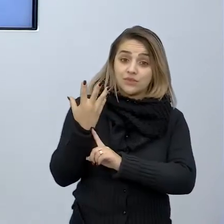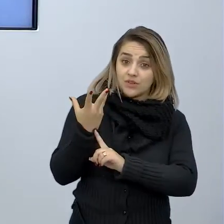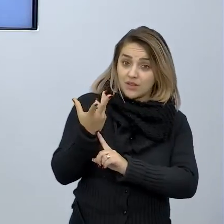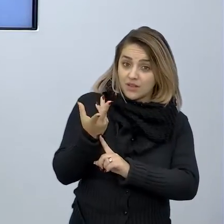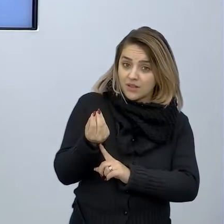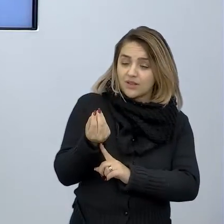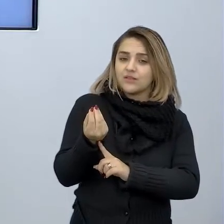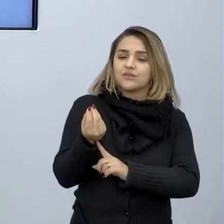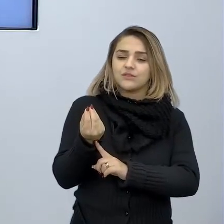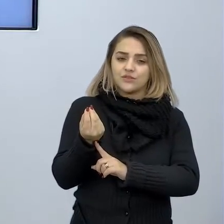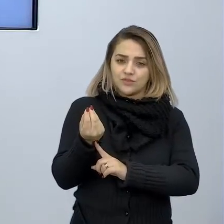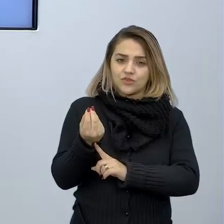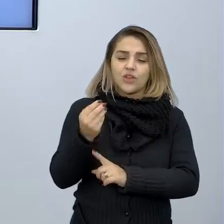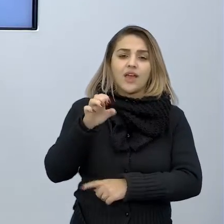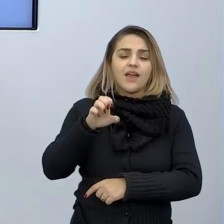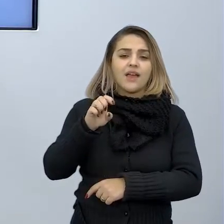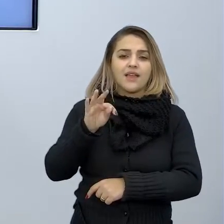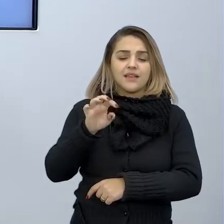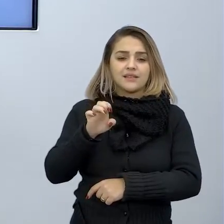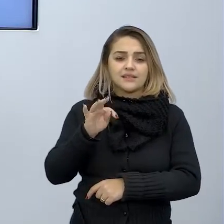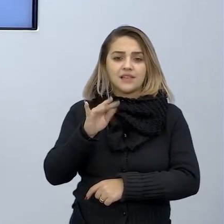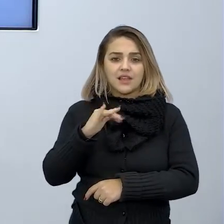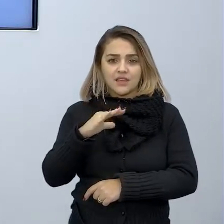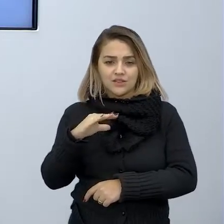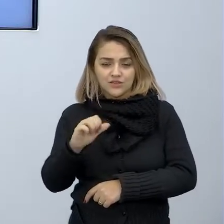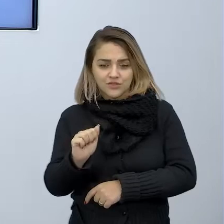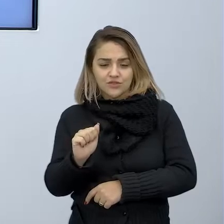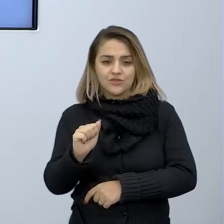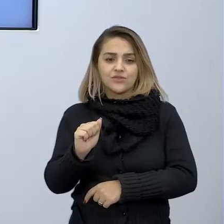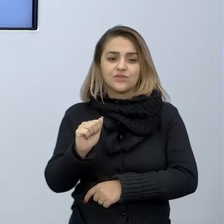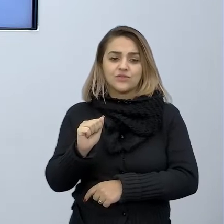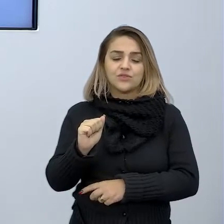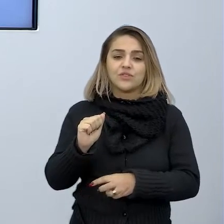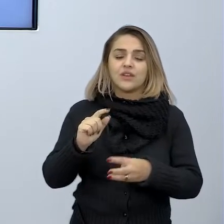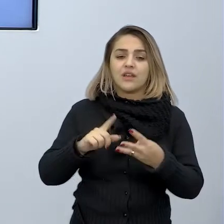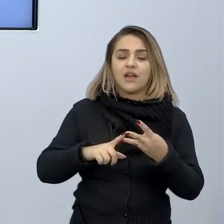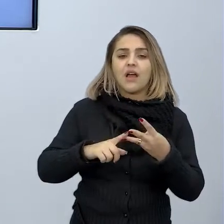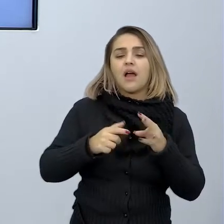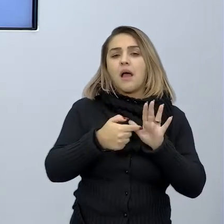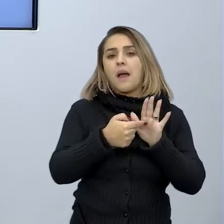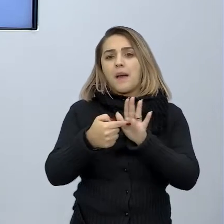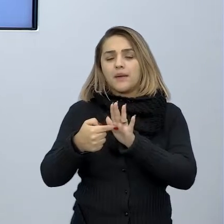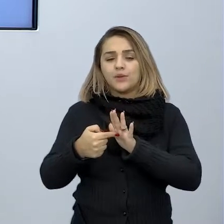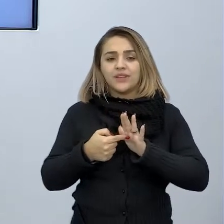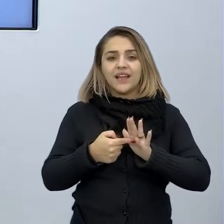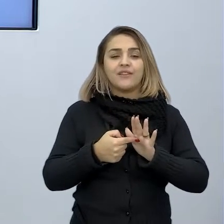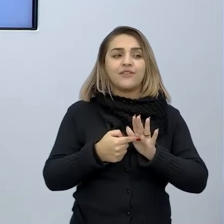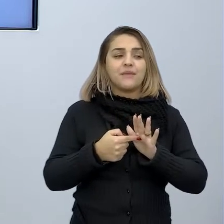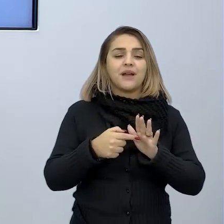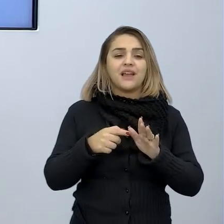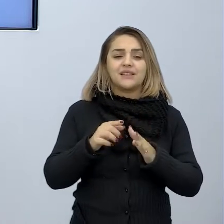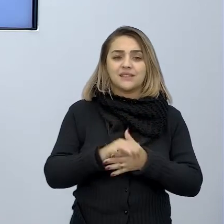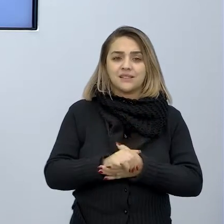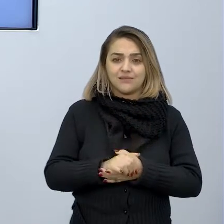de estética, para falar de apresentações, para falar inclusive de